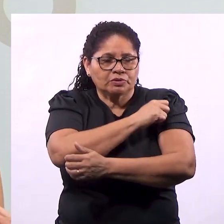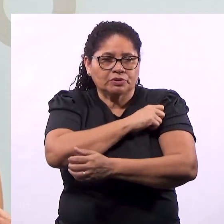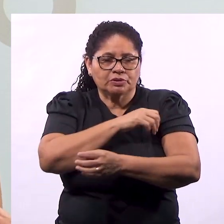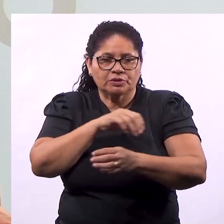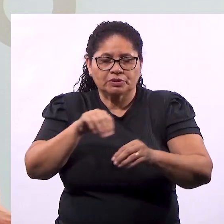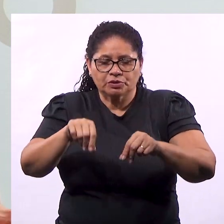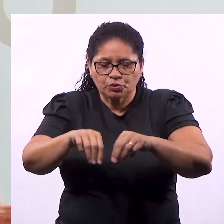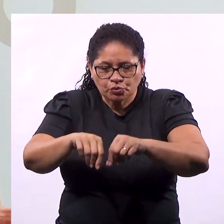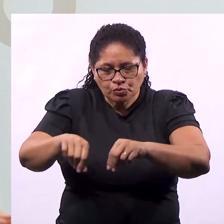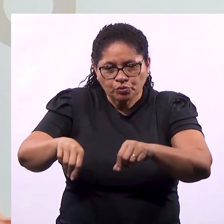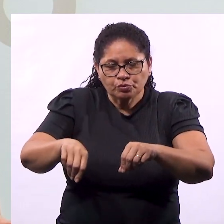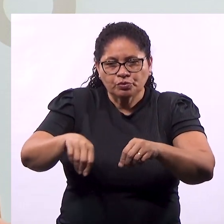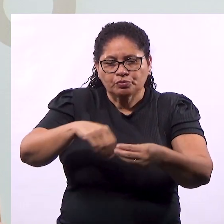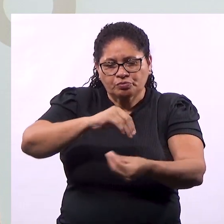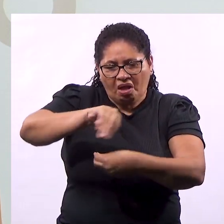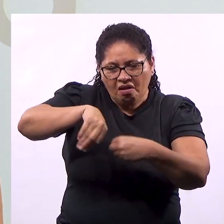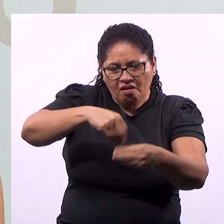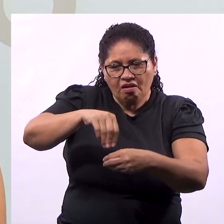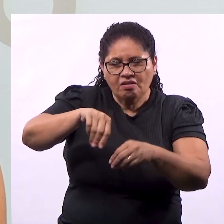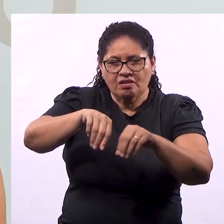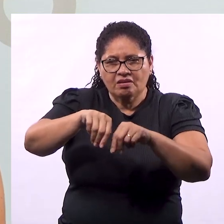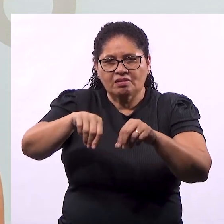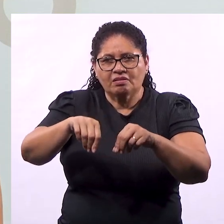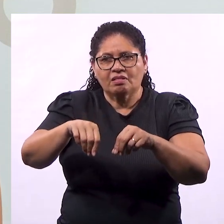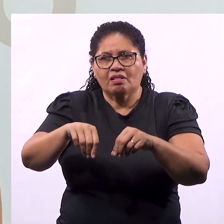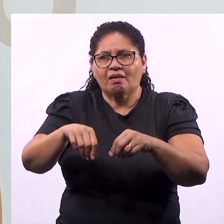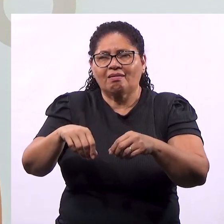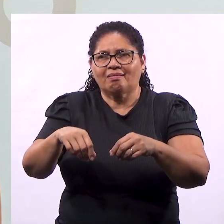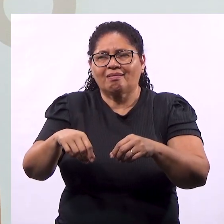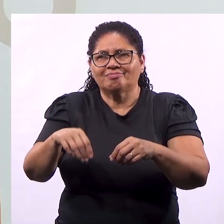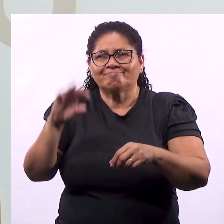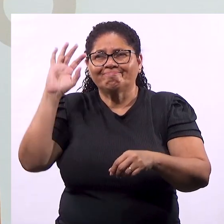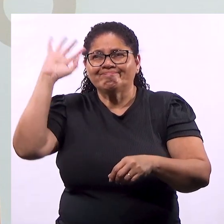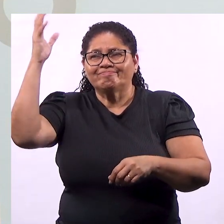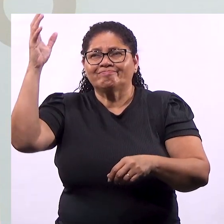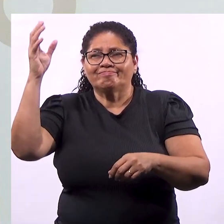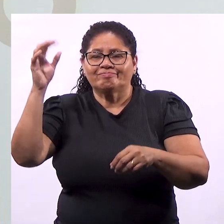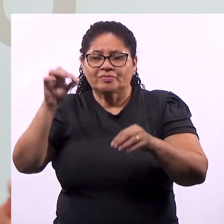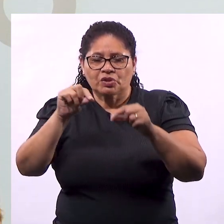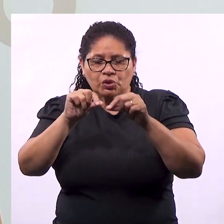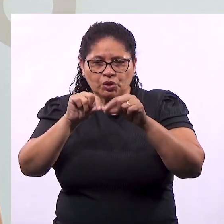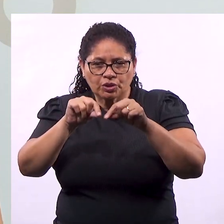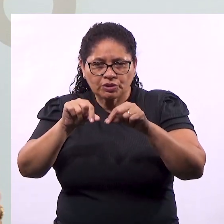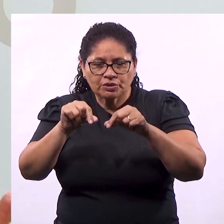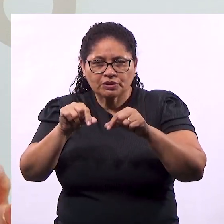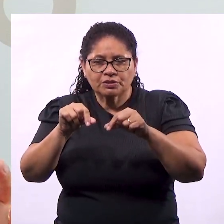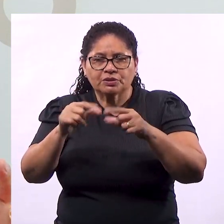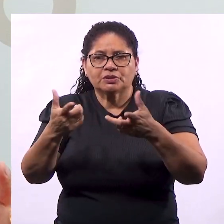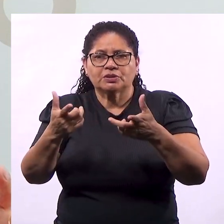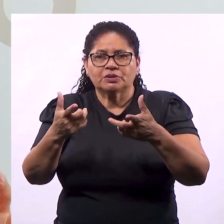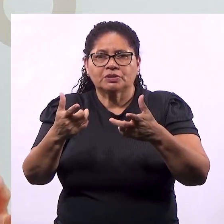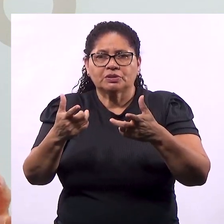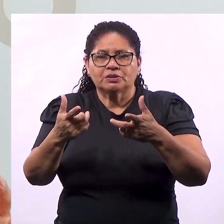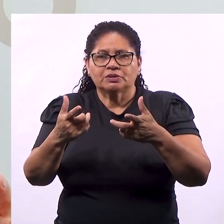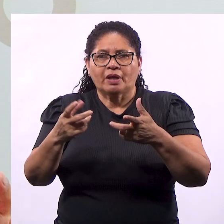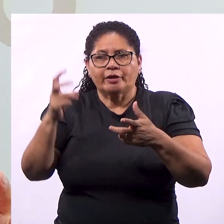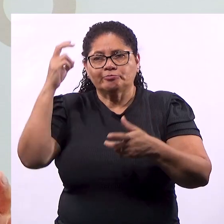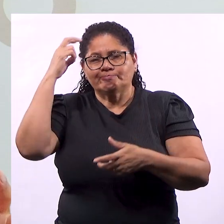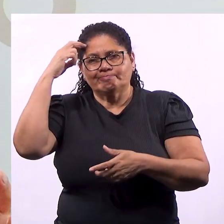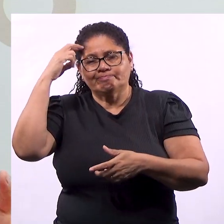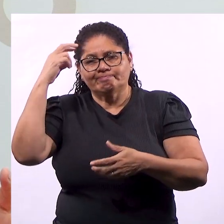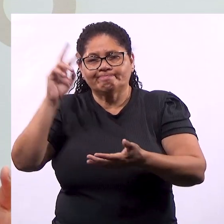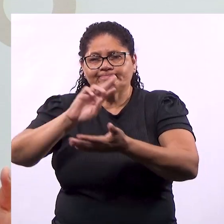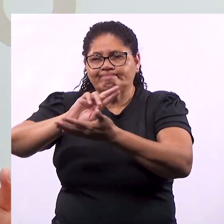organizar o canteiro fofar a terra decidir Quais são as sementes que serão escolhidas E aí a gente já tem a relação com a